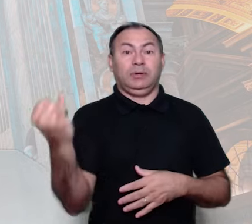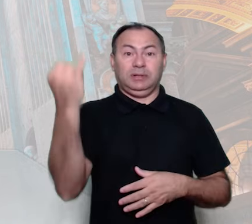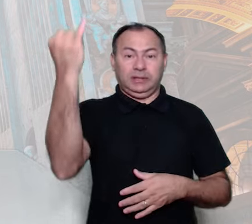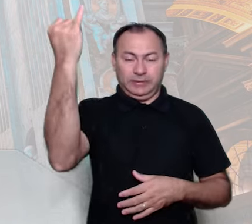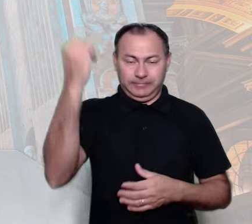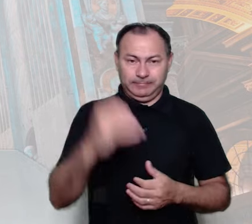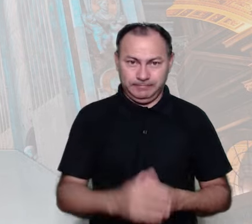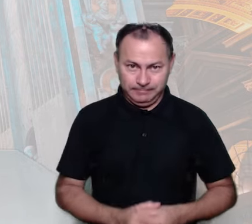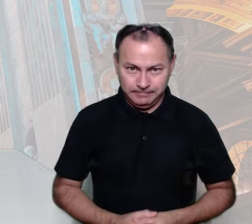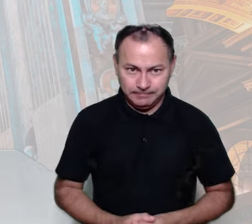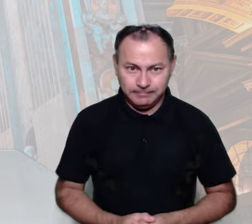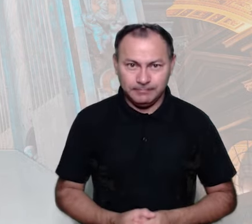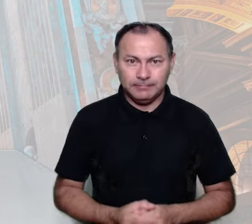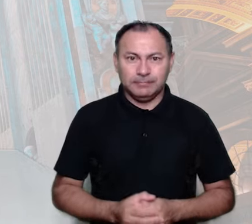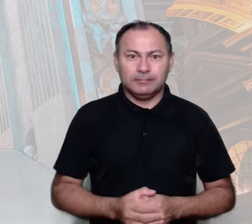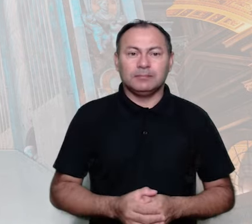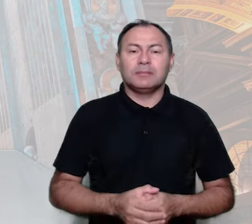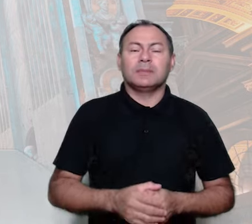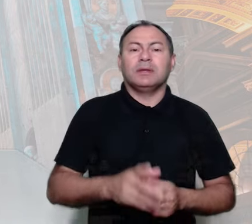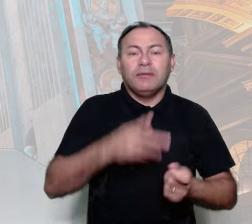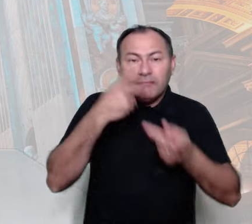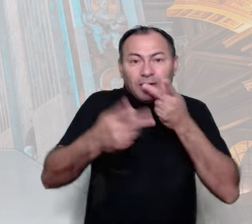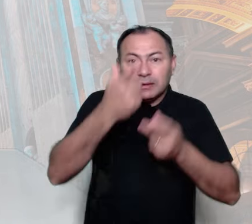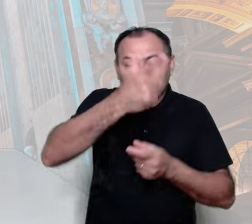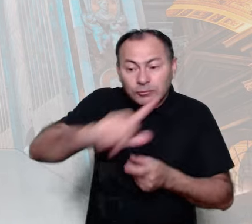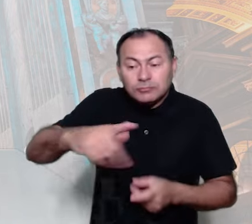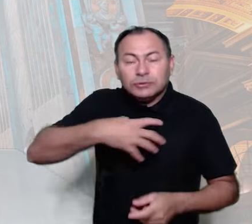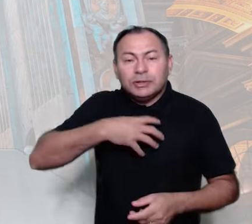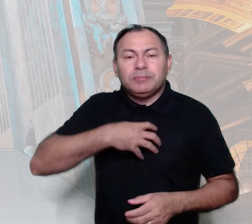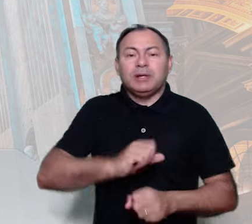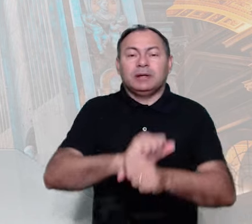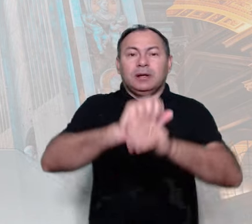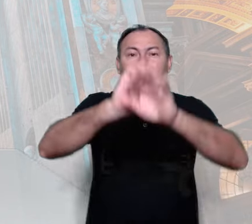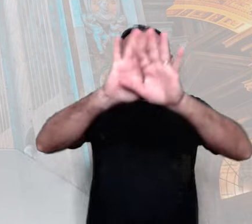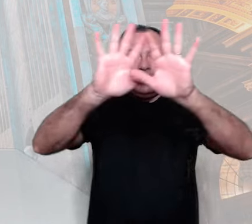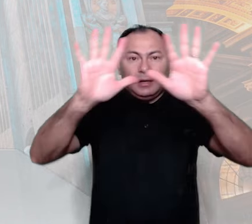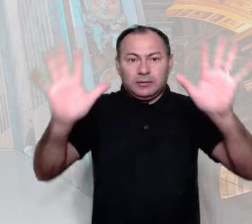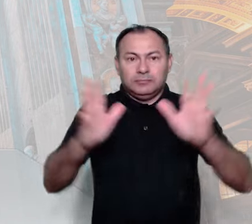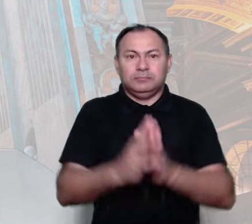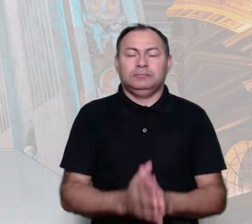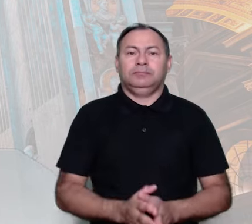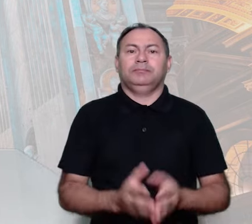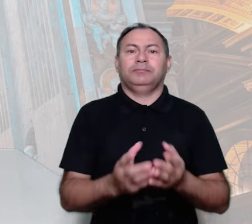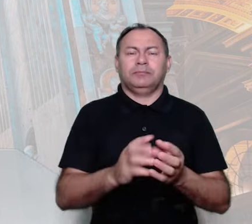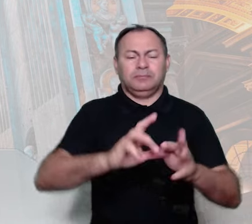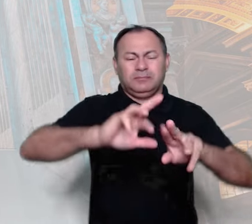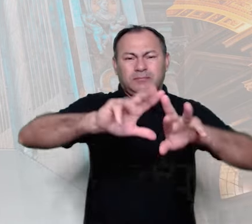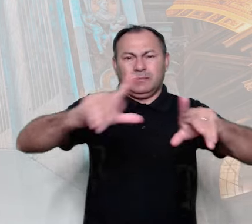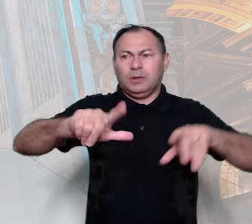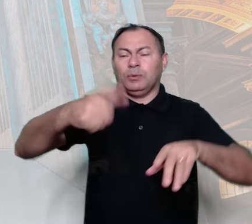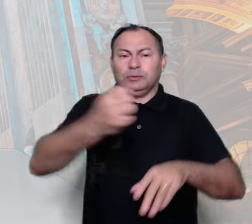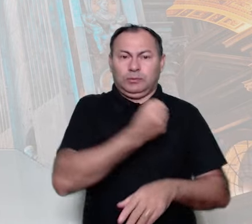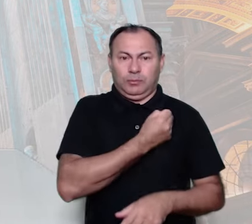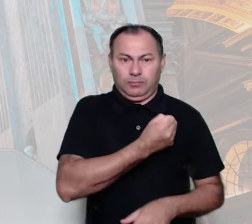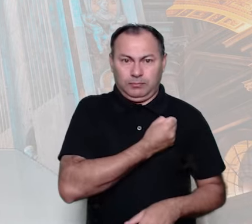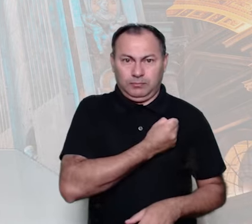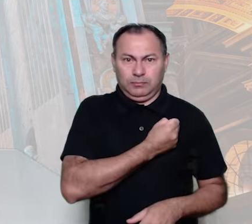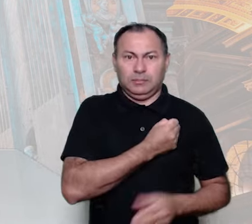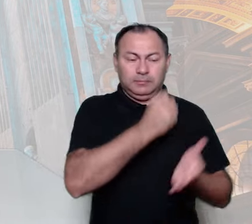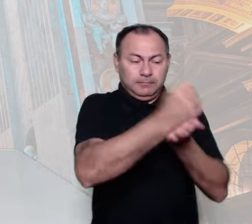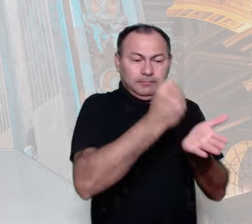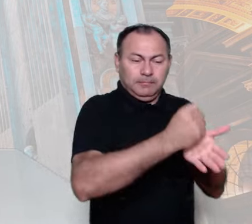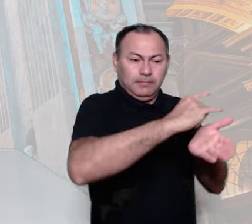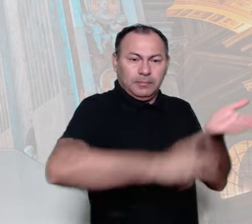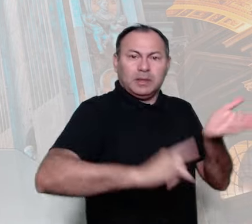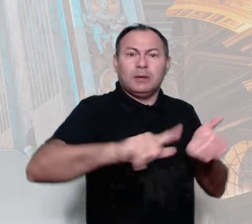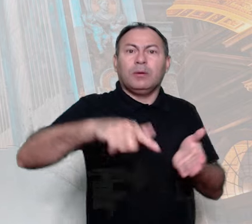significativo. Se repete de modo explícito ou implícito em vários outros números